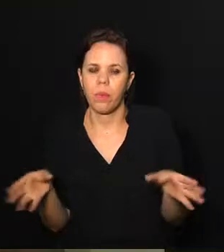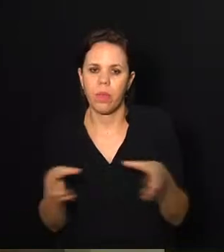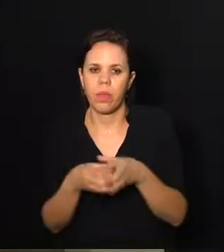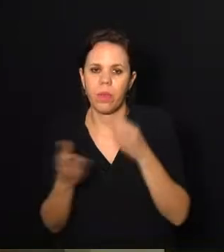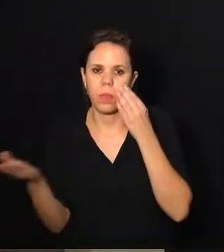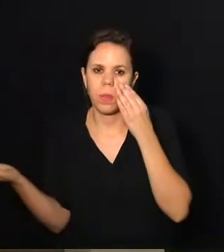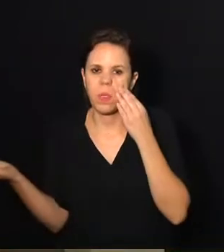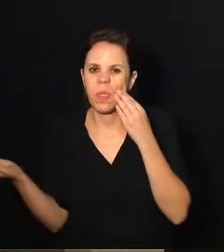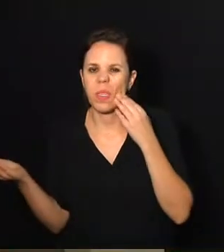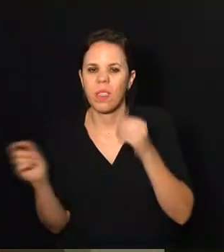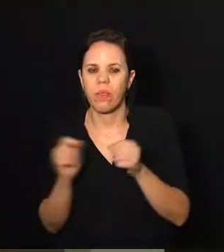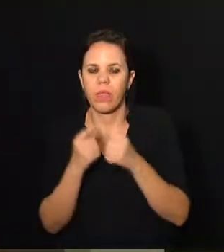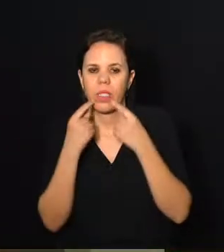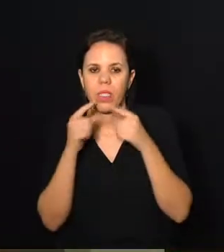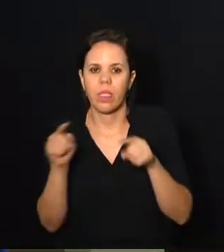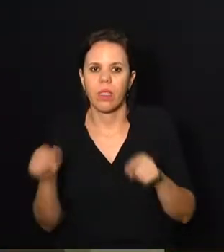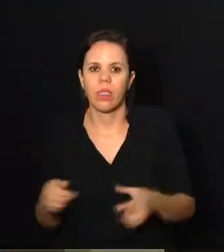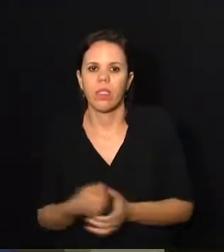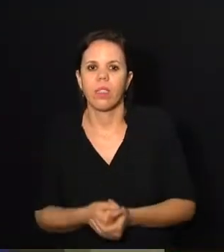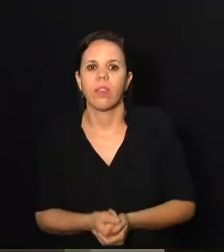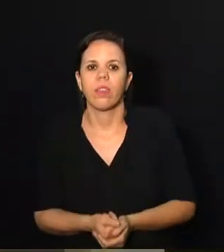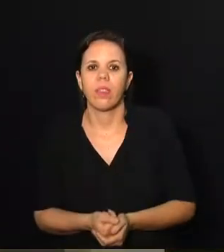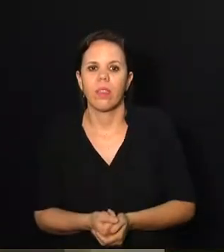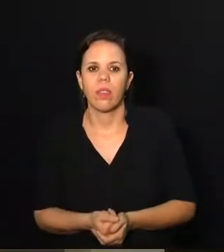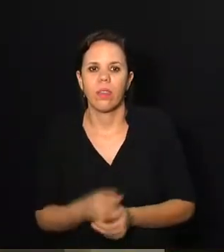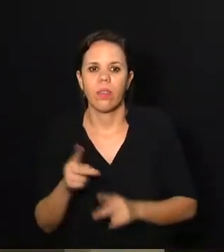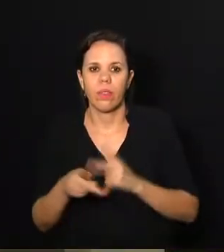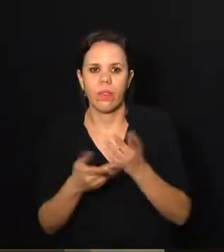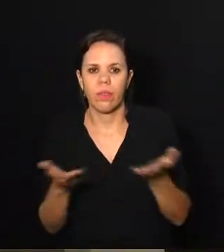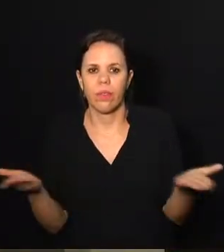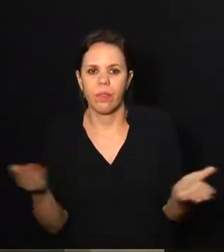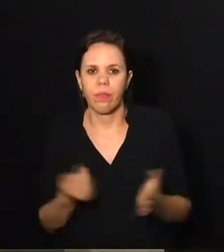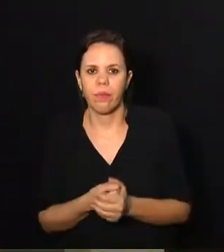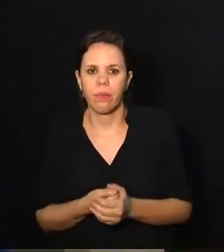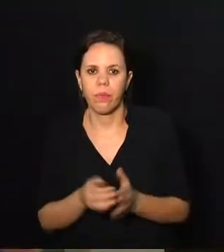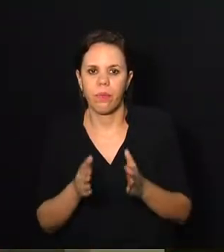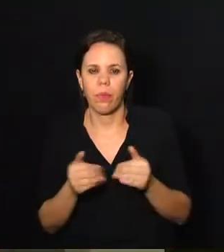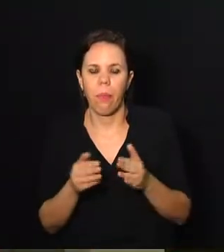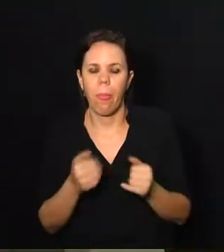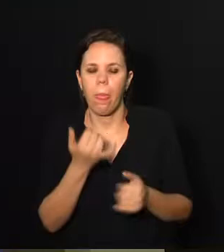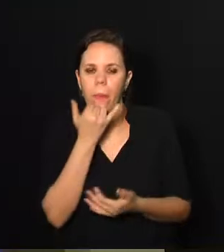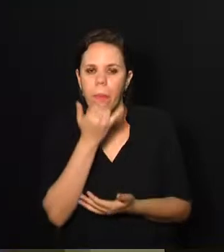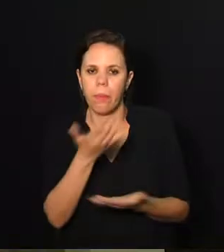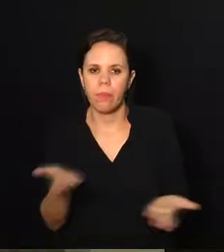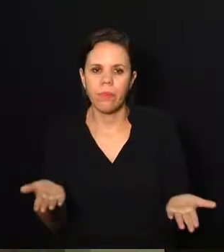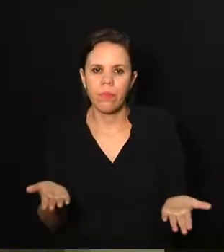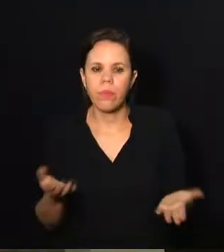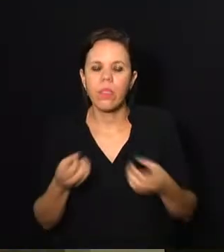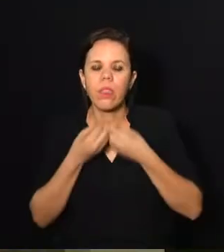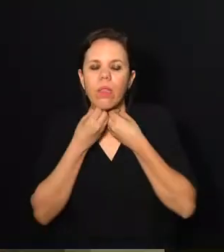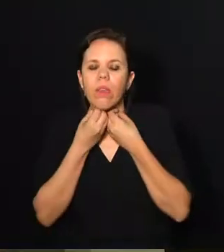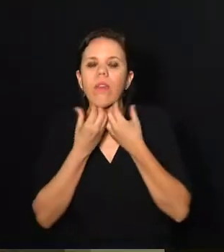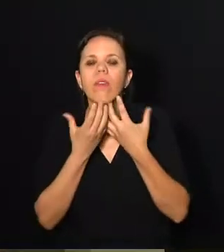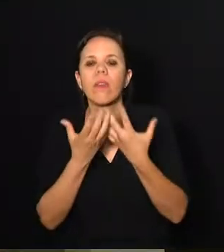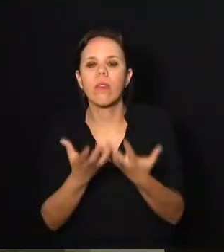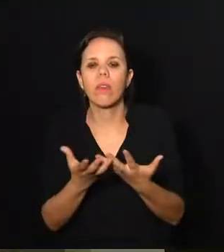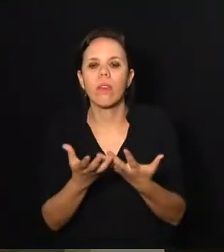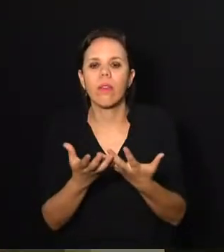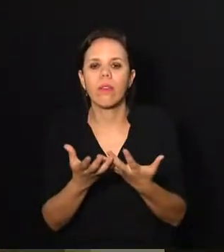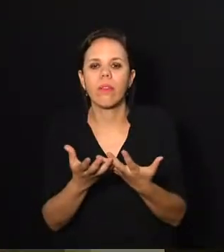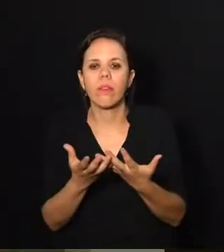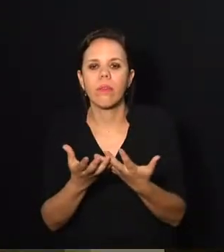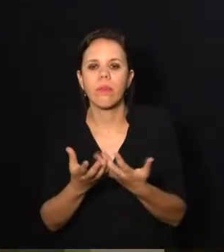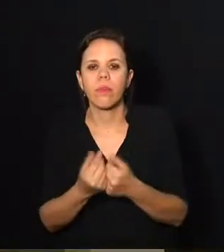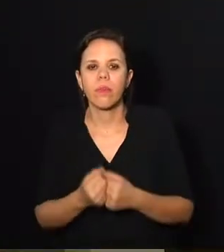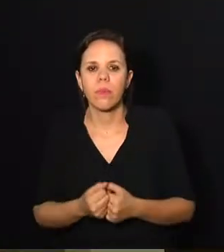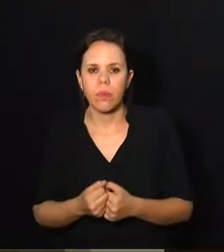equipe, eu faço a reclamação aqui perante vocês, eu peço até desculpas, mas é um desabafo meu.